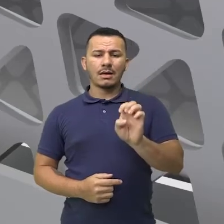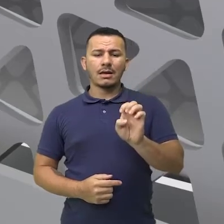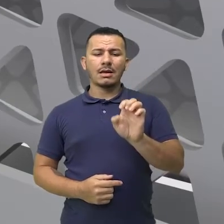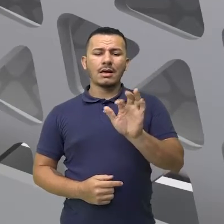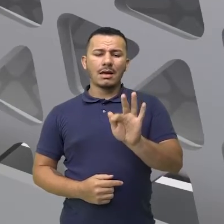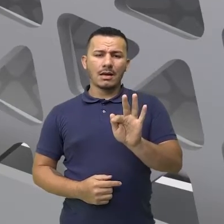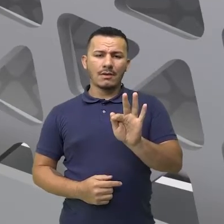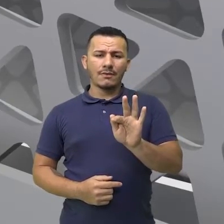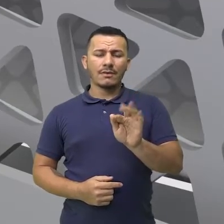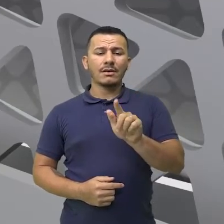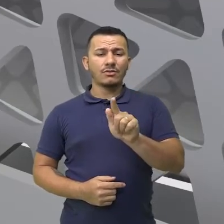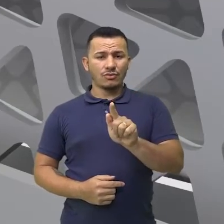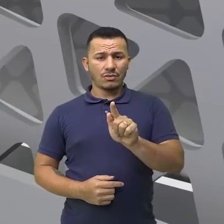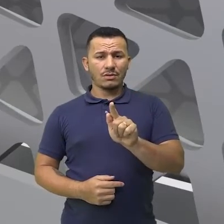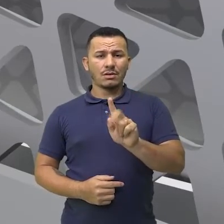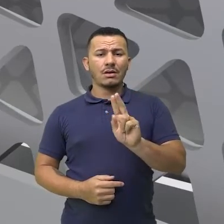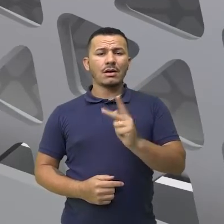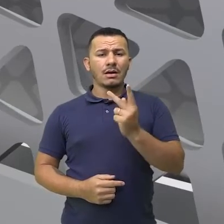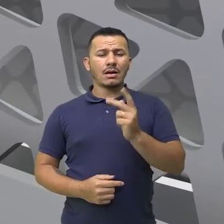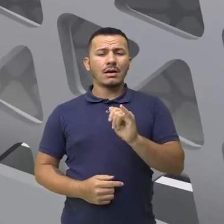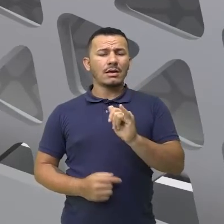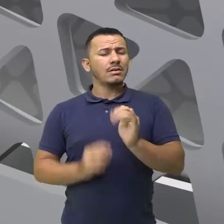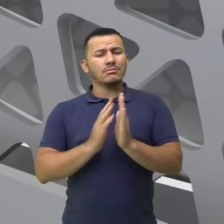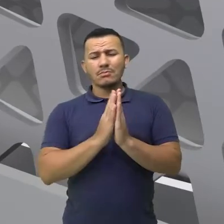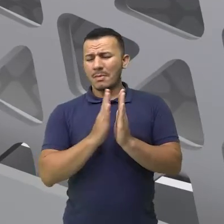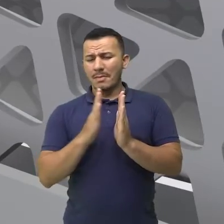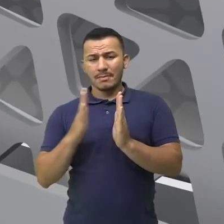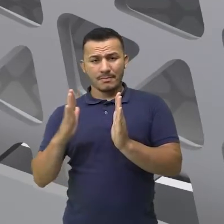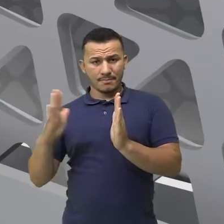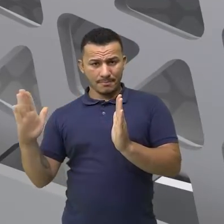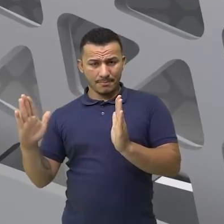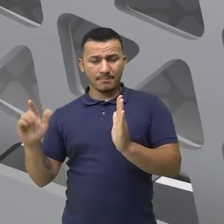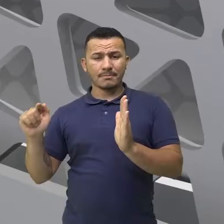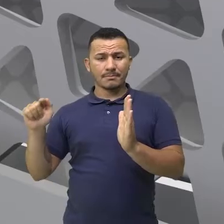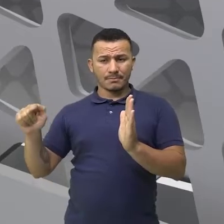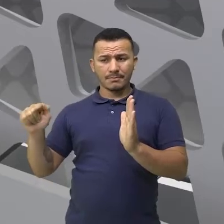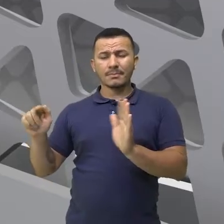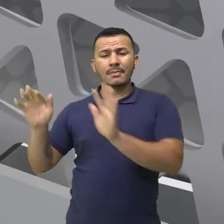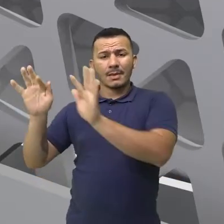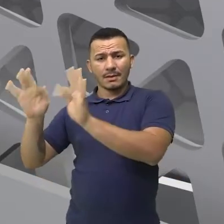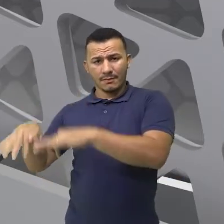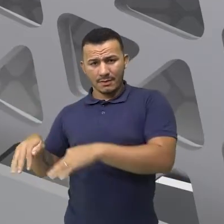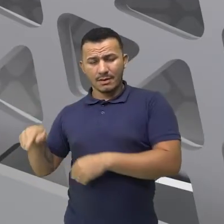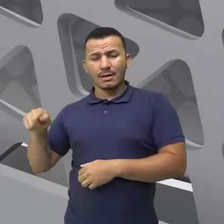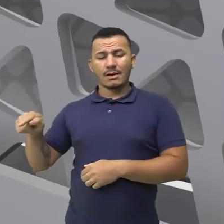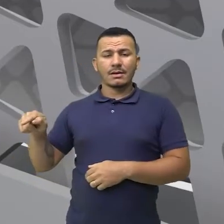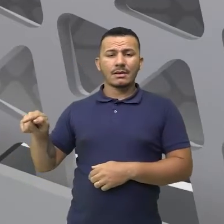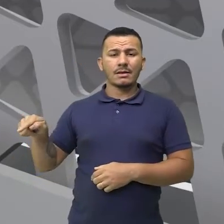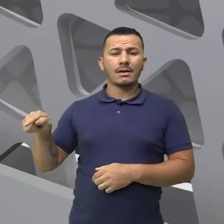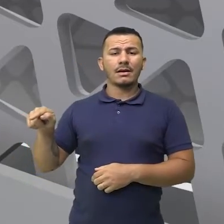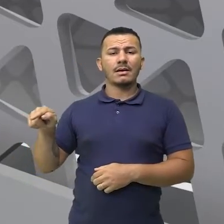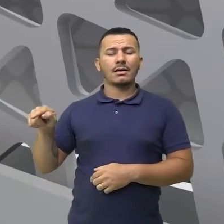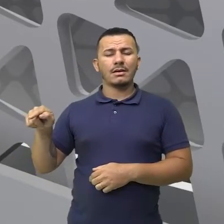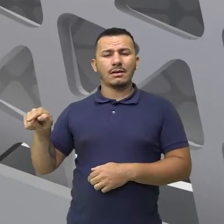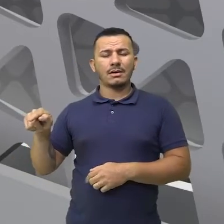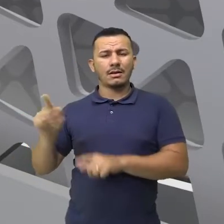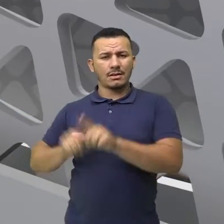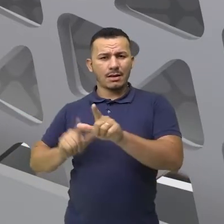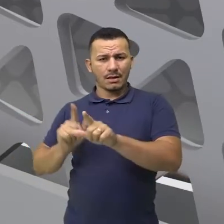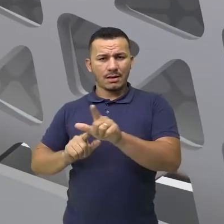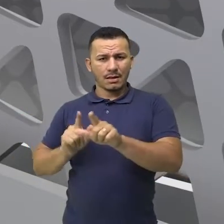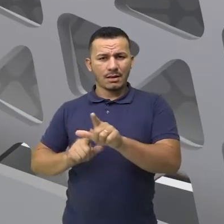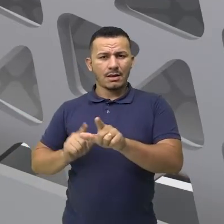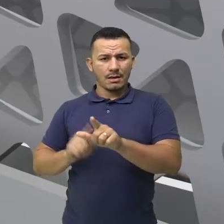E, F, G, H. Vai embora, até chegar onde? Até chegar lá